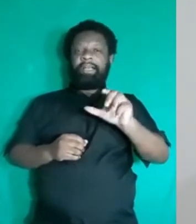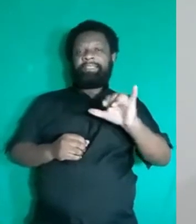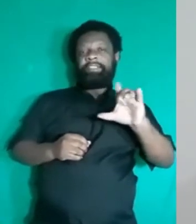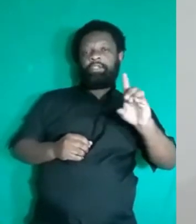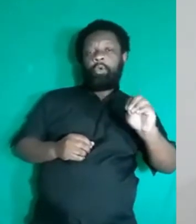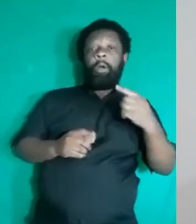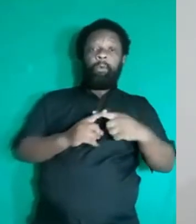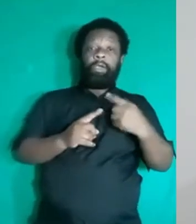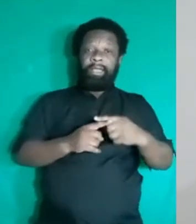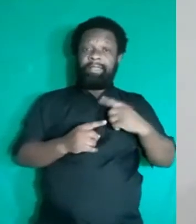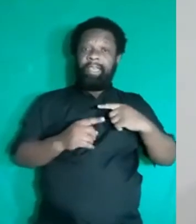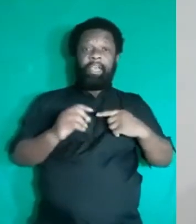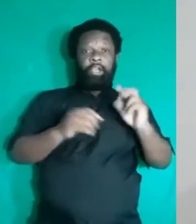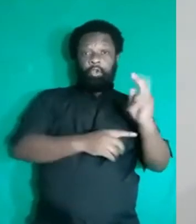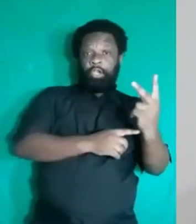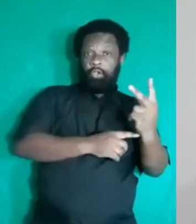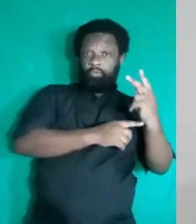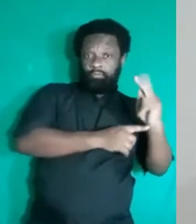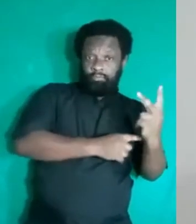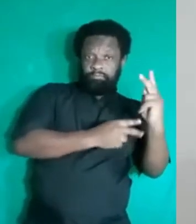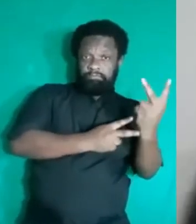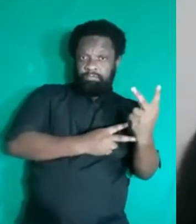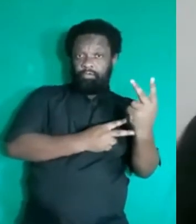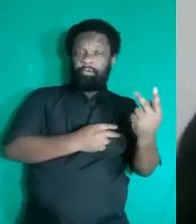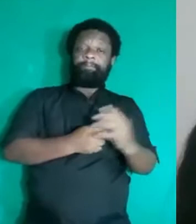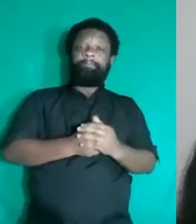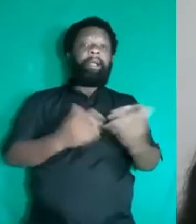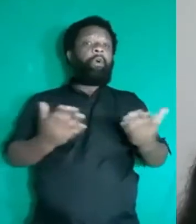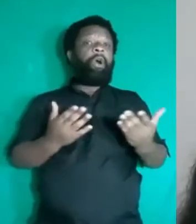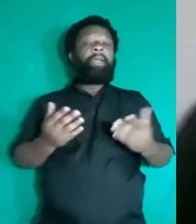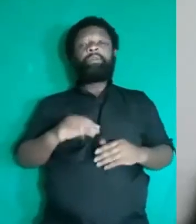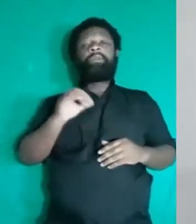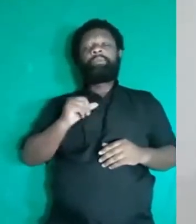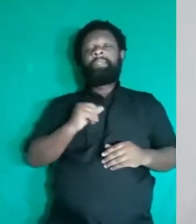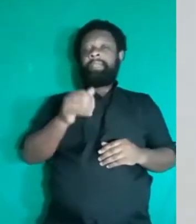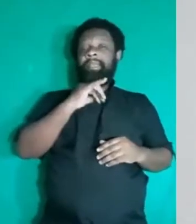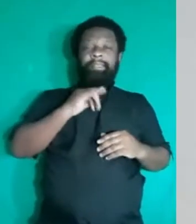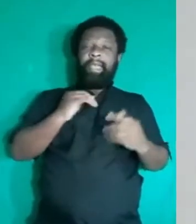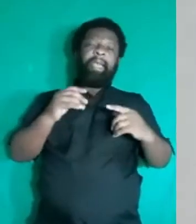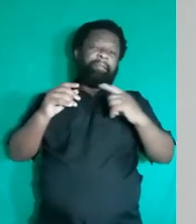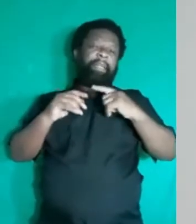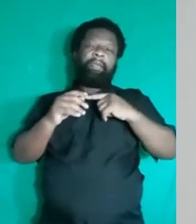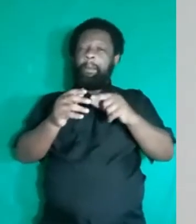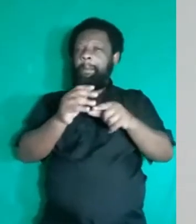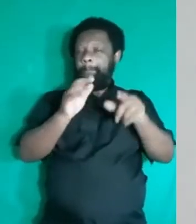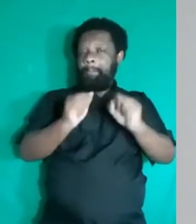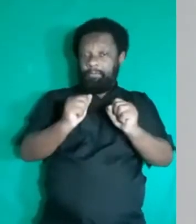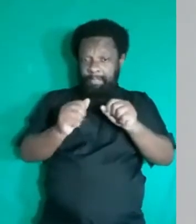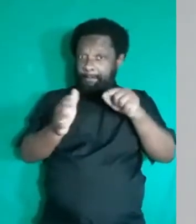é um diácido, porque ele tem 2 hidrogênios ionizáveis. Agora vamos ver um